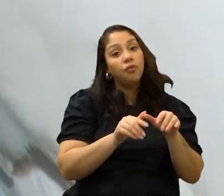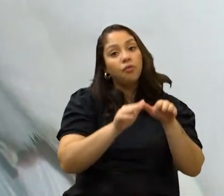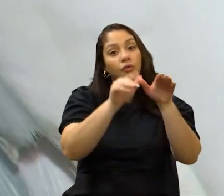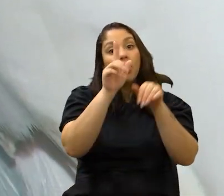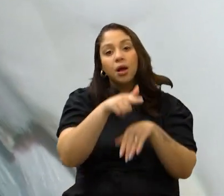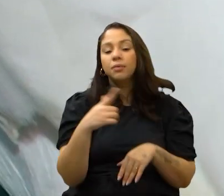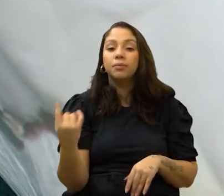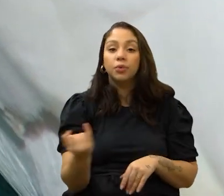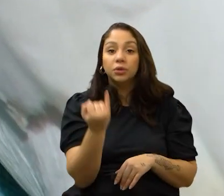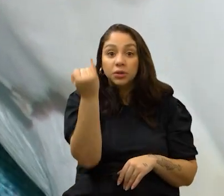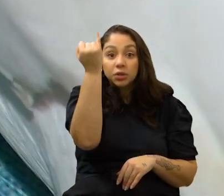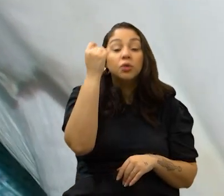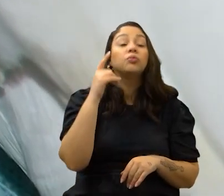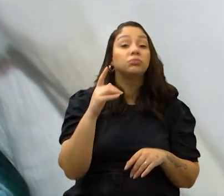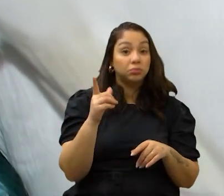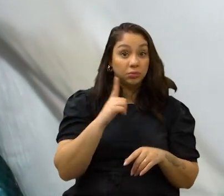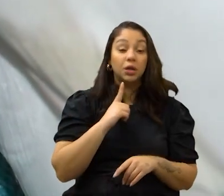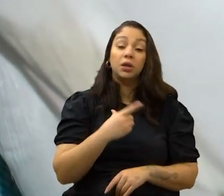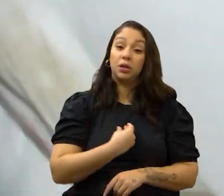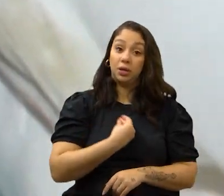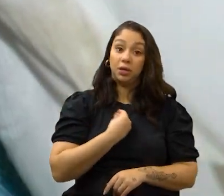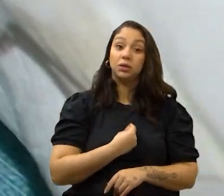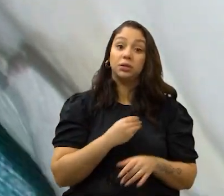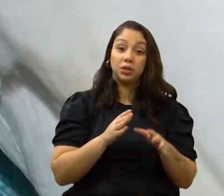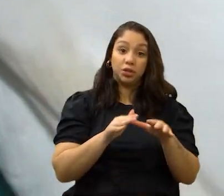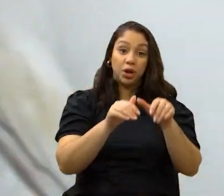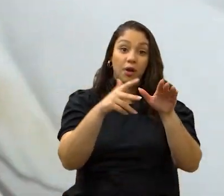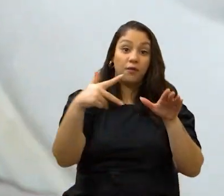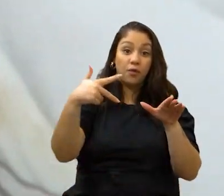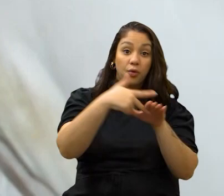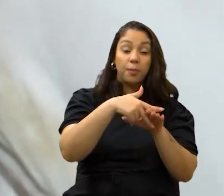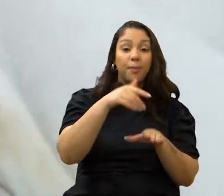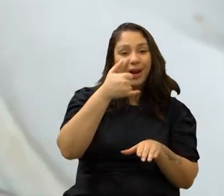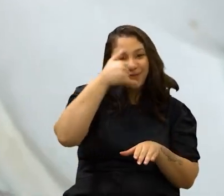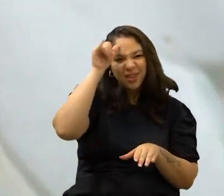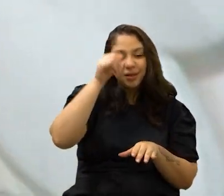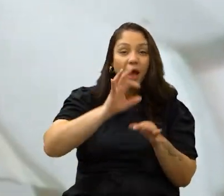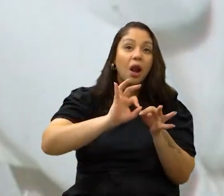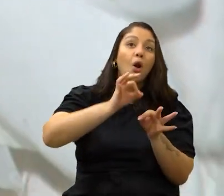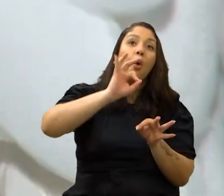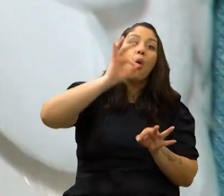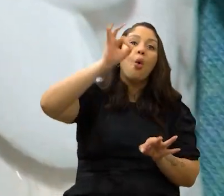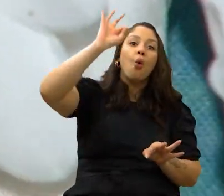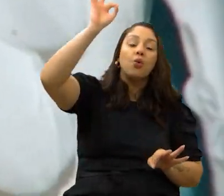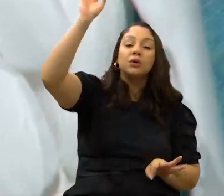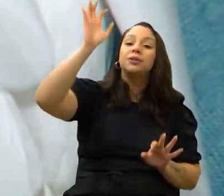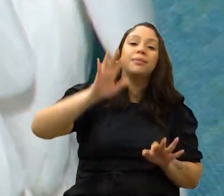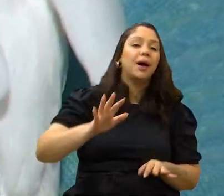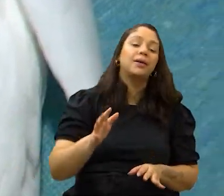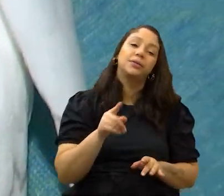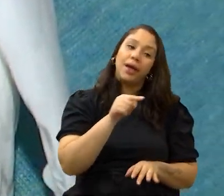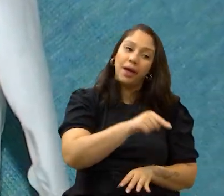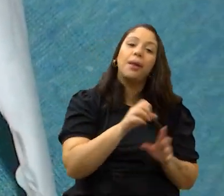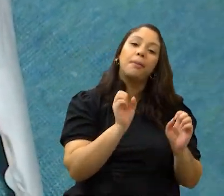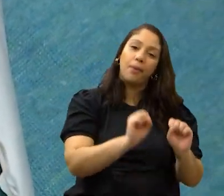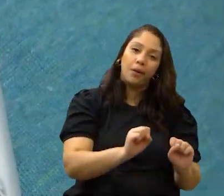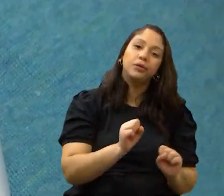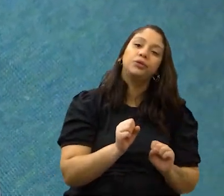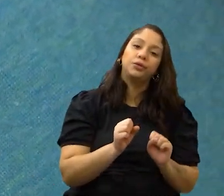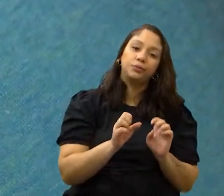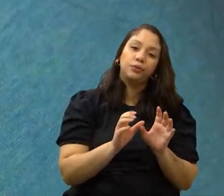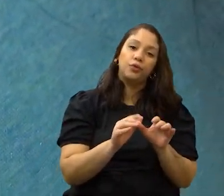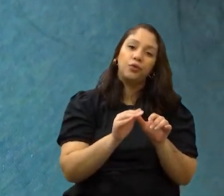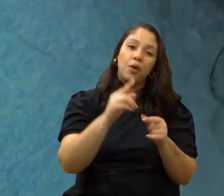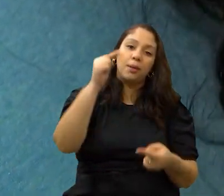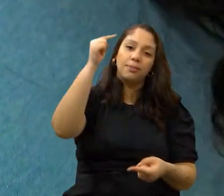mais, o voo é importante. Então existe o corte da asa para evitar os voos altos, mas isso também não impede